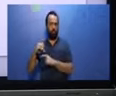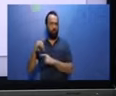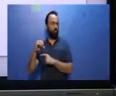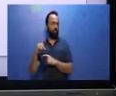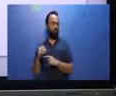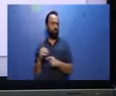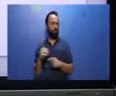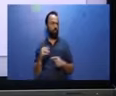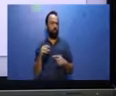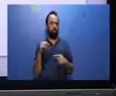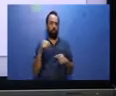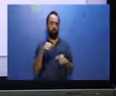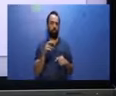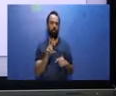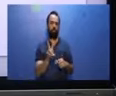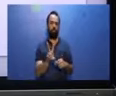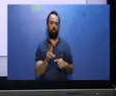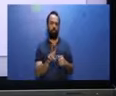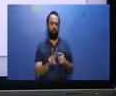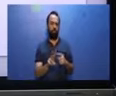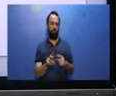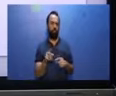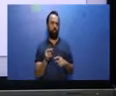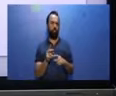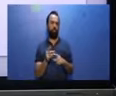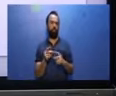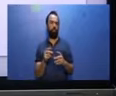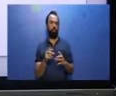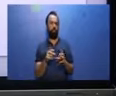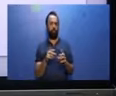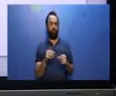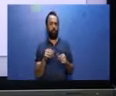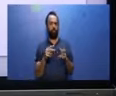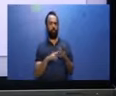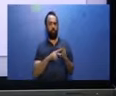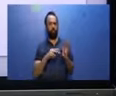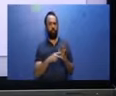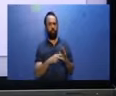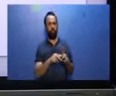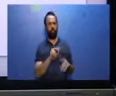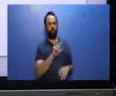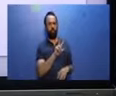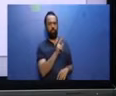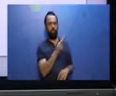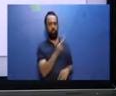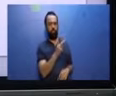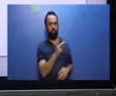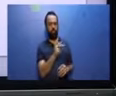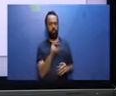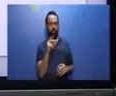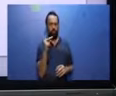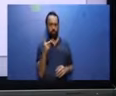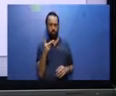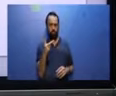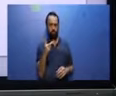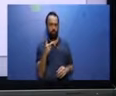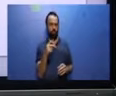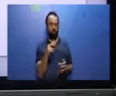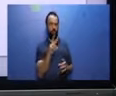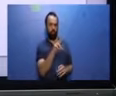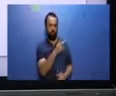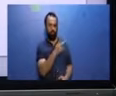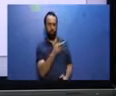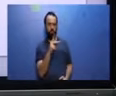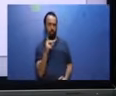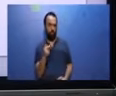determinar os elementos a gente usa o hidrogênio nessa fórmula por exemplo o oxigênio ele não tem nenhum